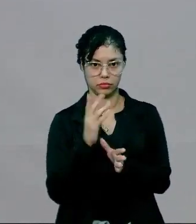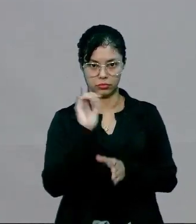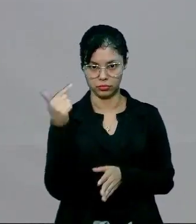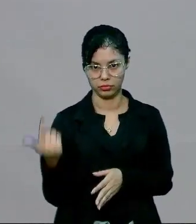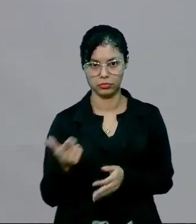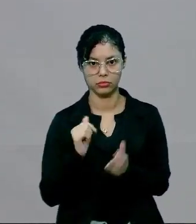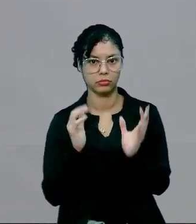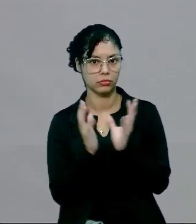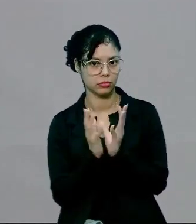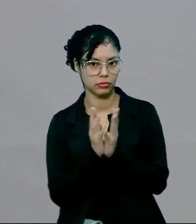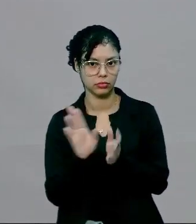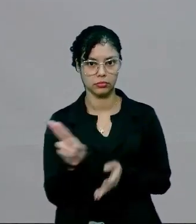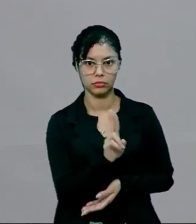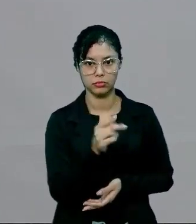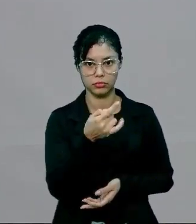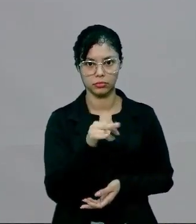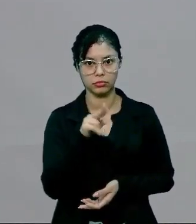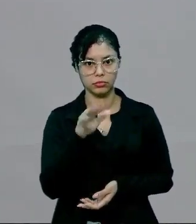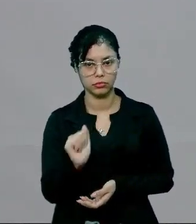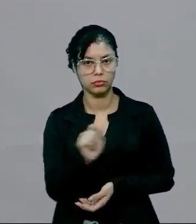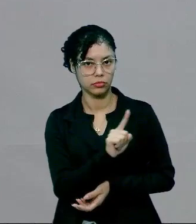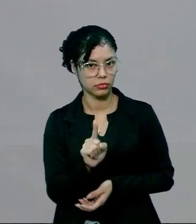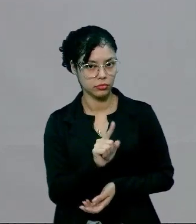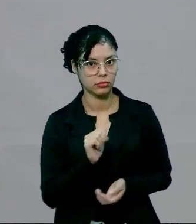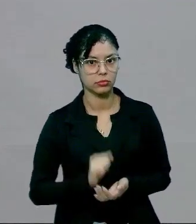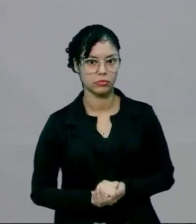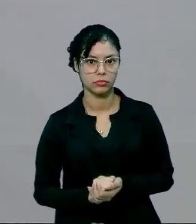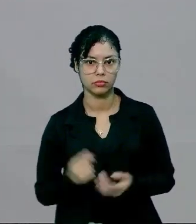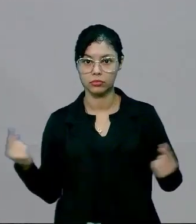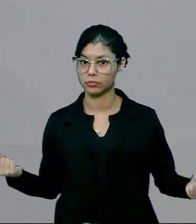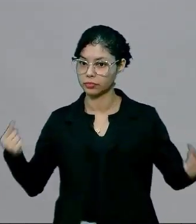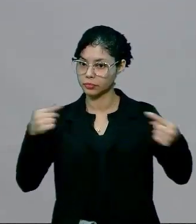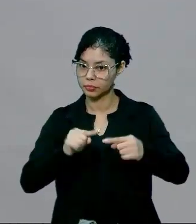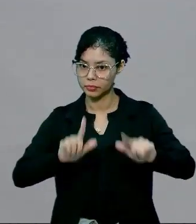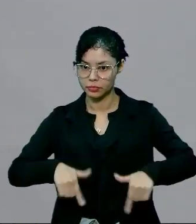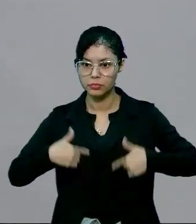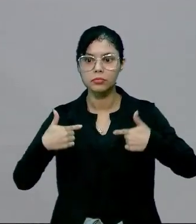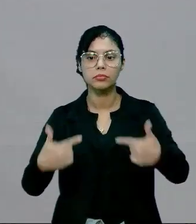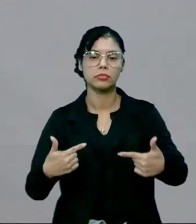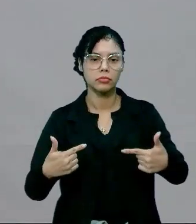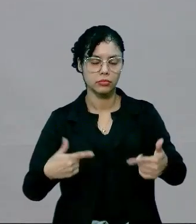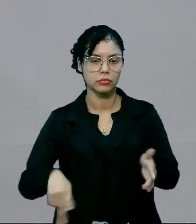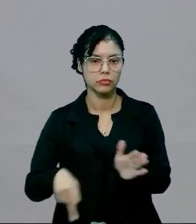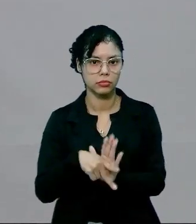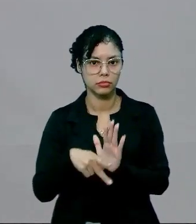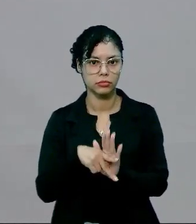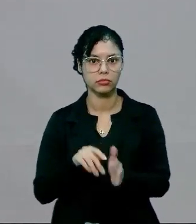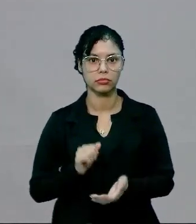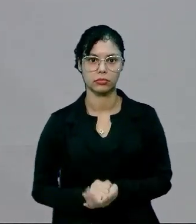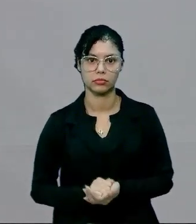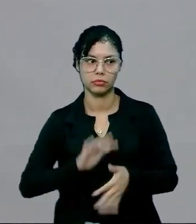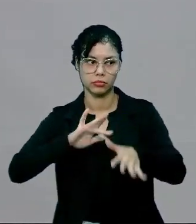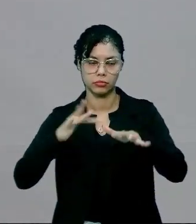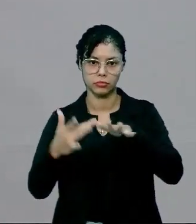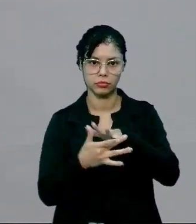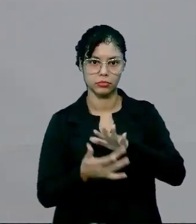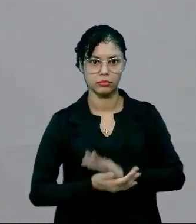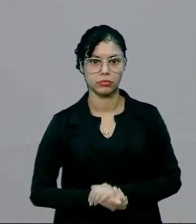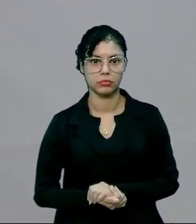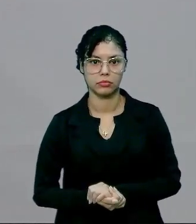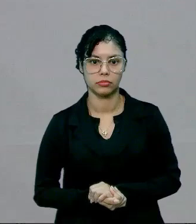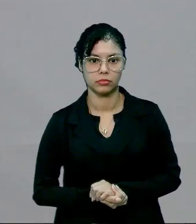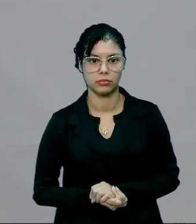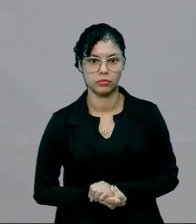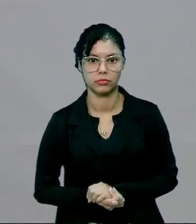uma outra comunidade chamada Xenofobia Não, para combater esse tipo de atitude que era propagada nas redes sociais.